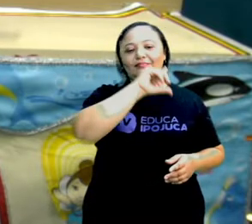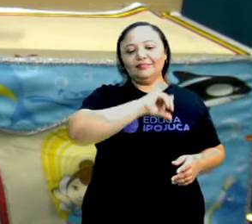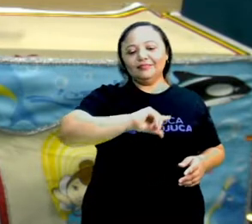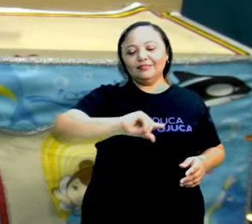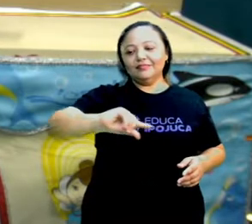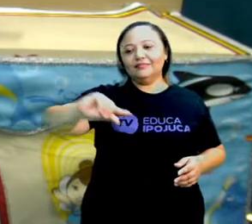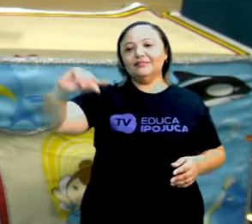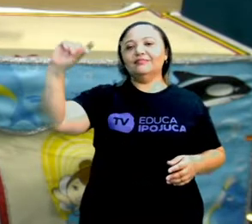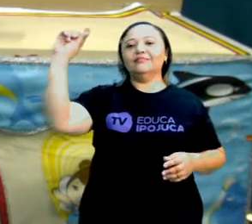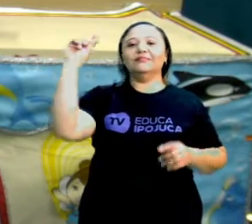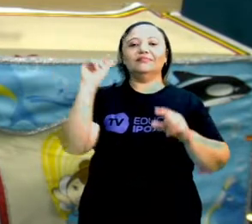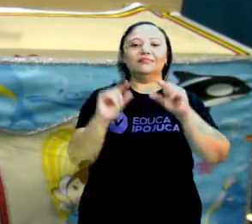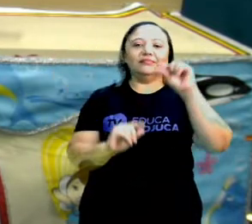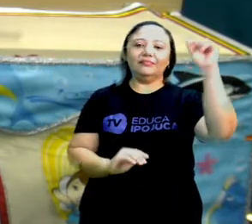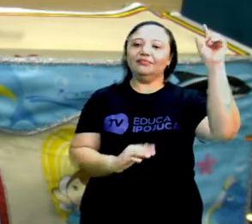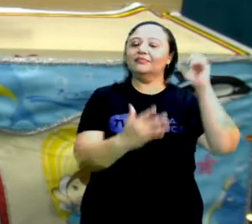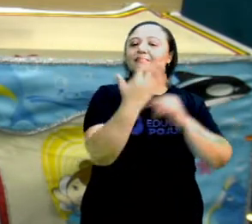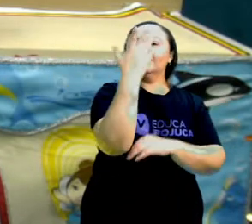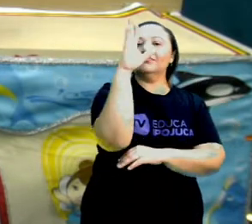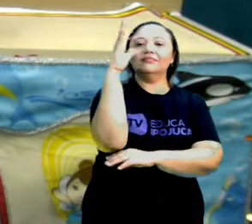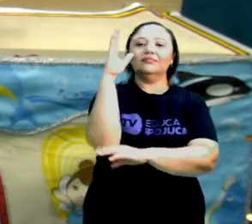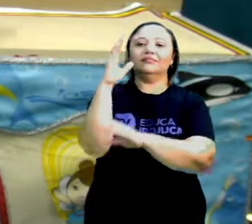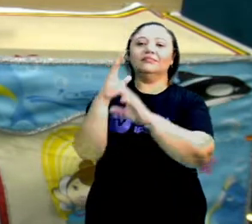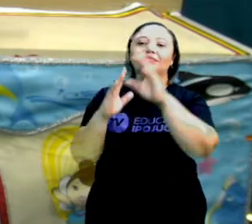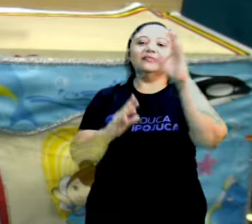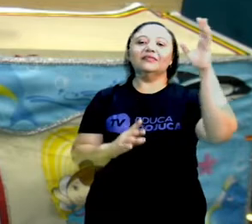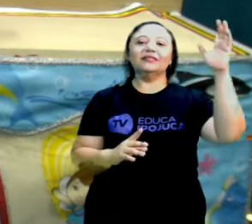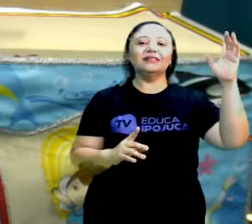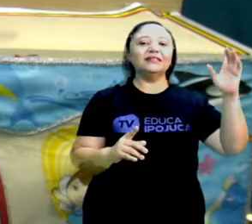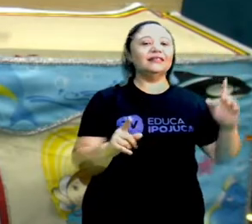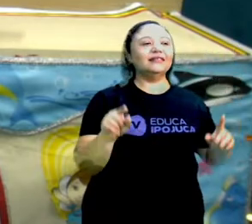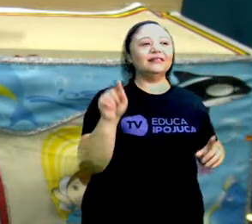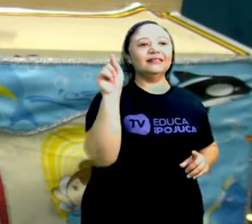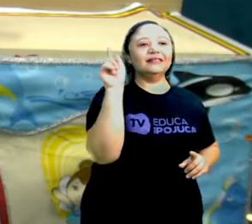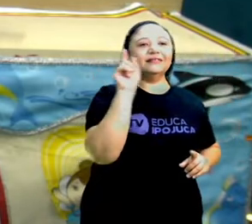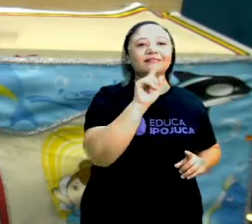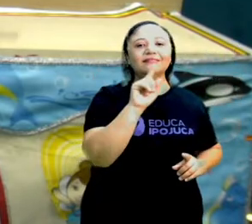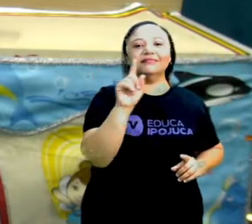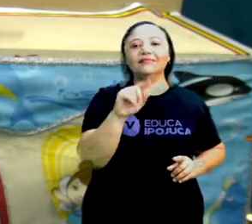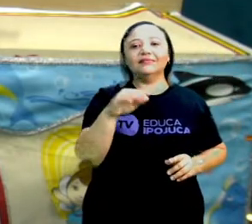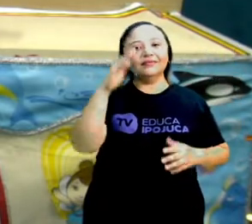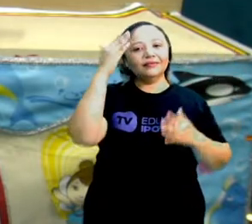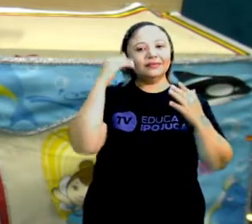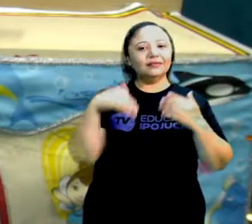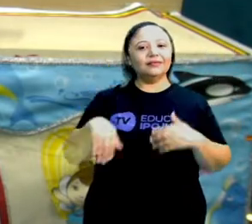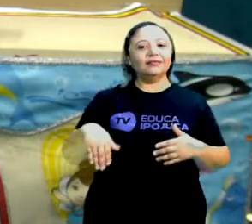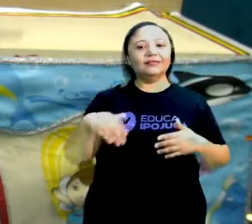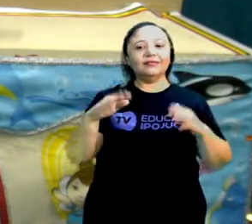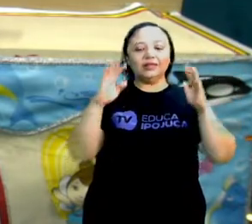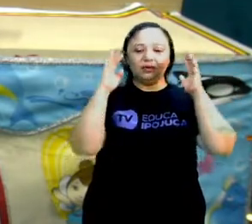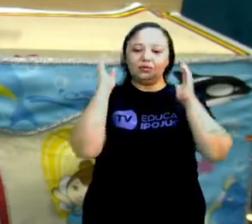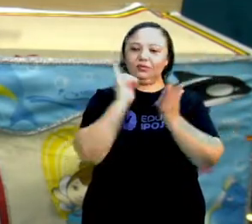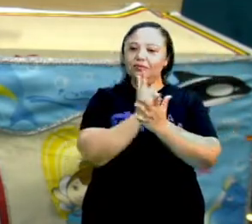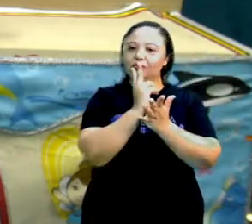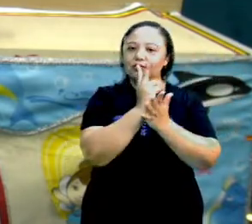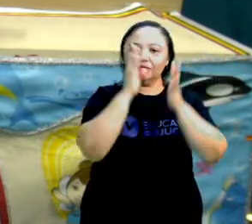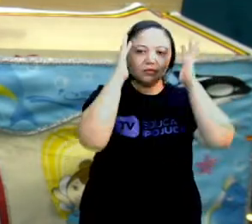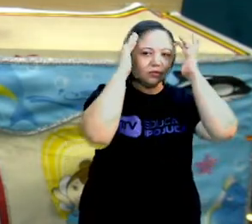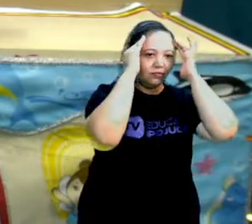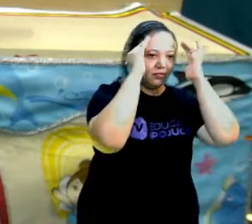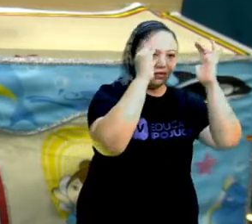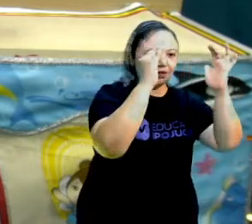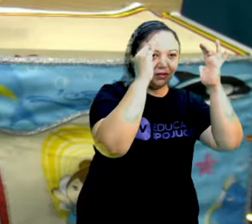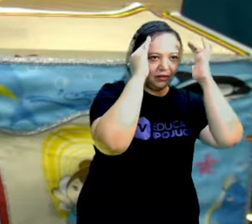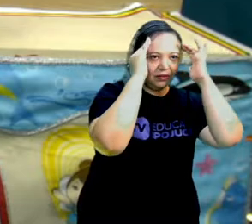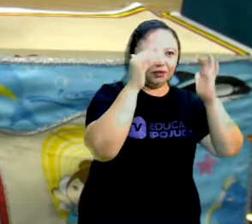se meteriam pela floresta. Vai! E nem Leiturinha desobedecia a quem, Leiturinha? A mãe!